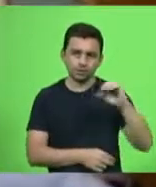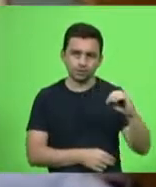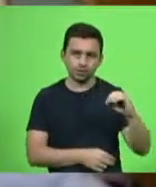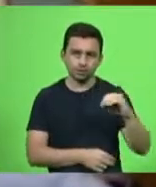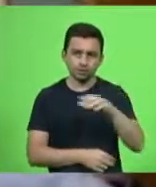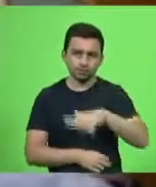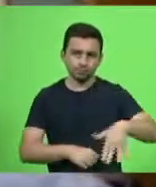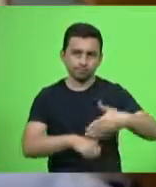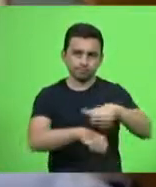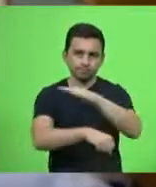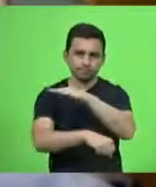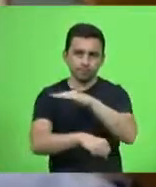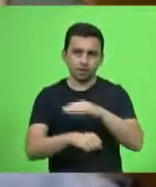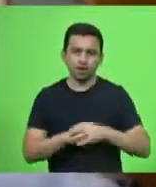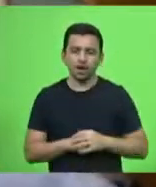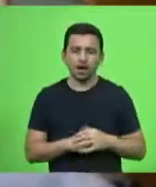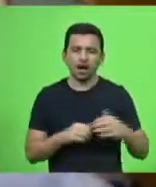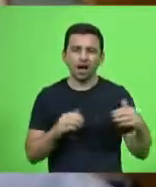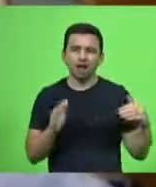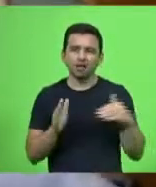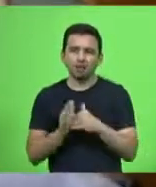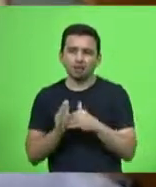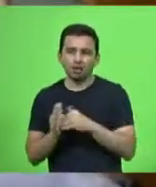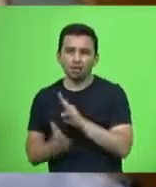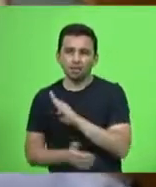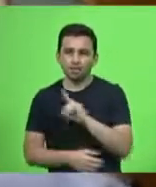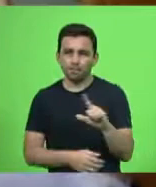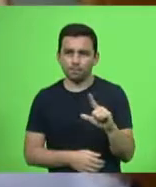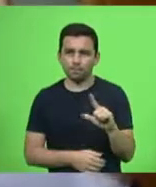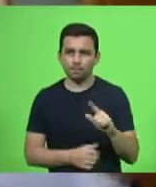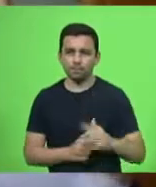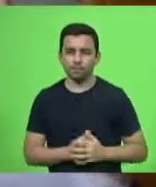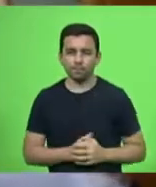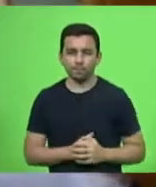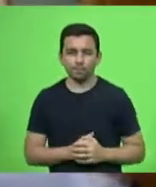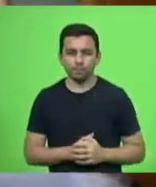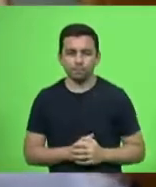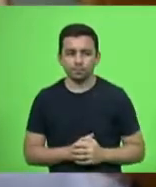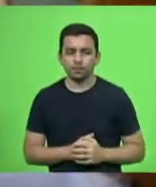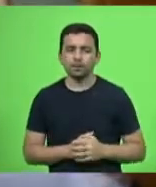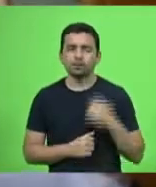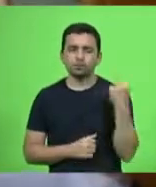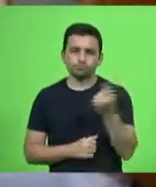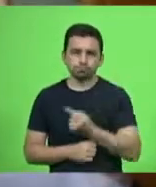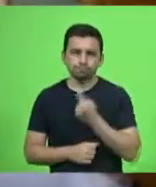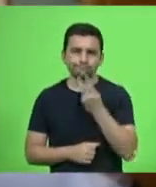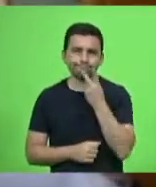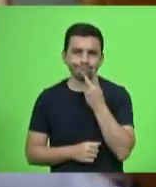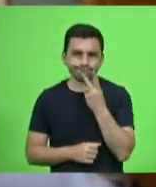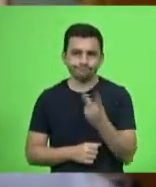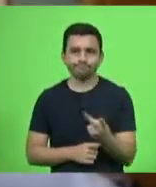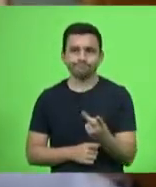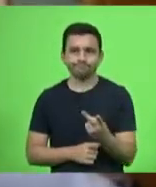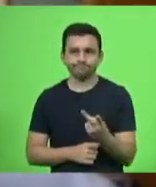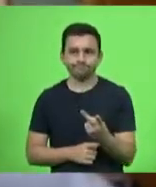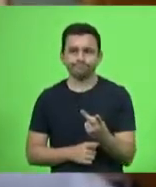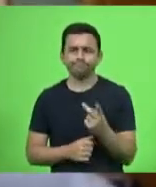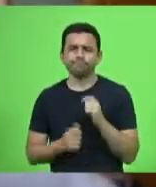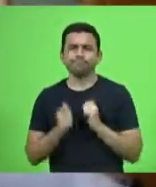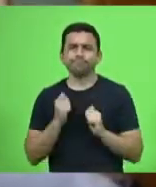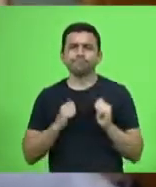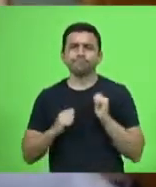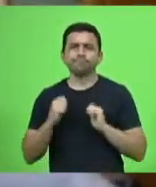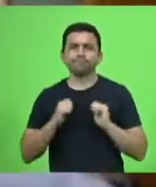até a região de Blumenau. E nós falávamos que esperança nós